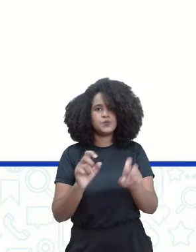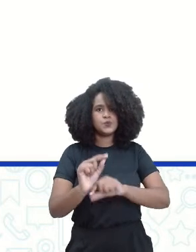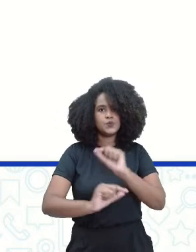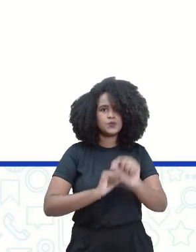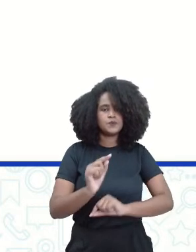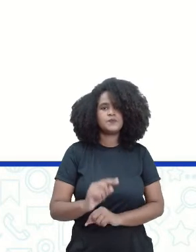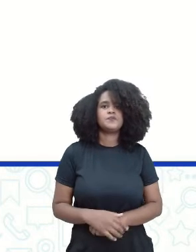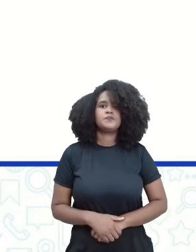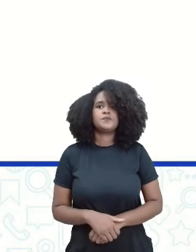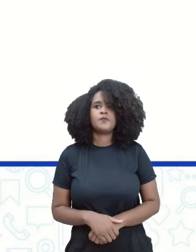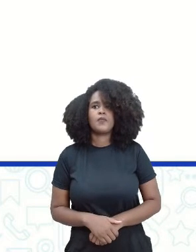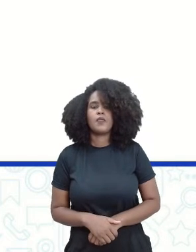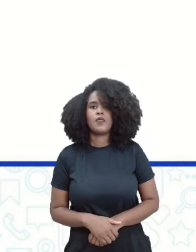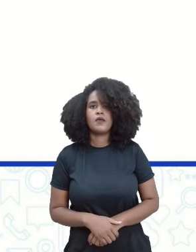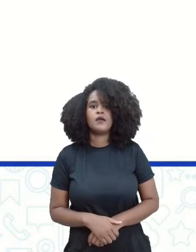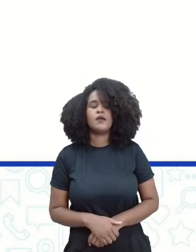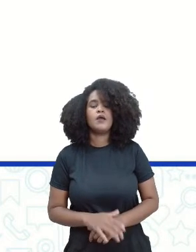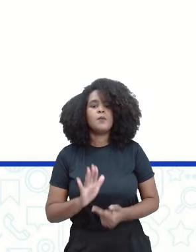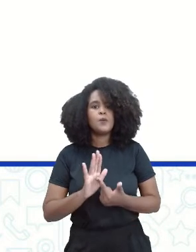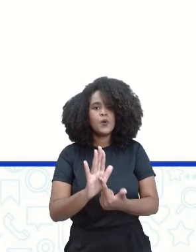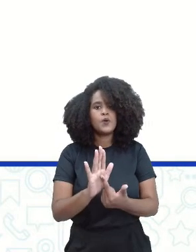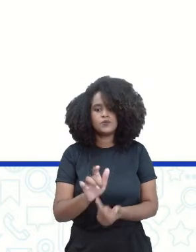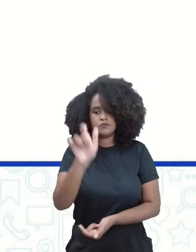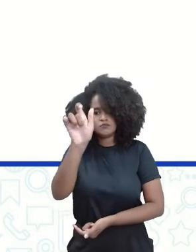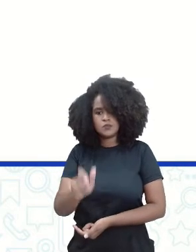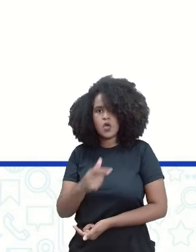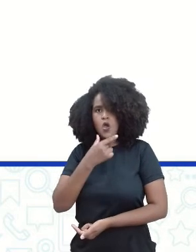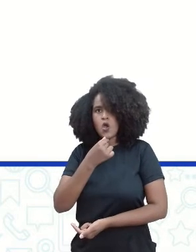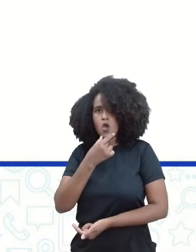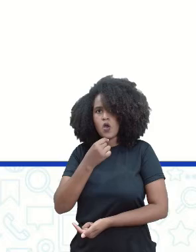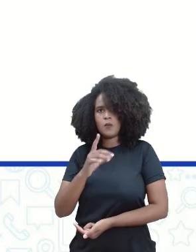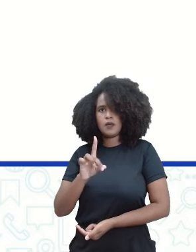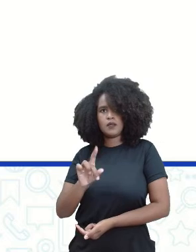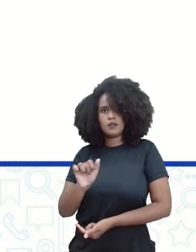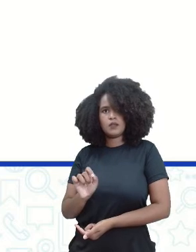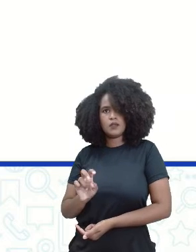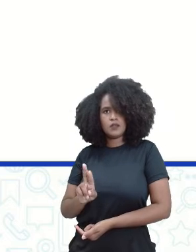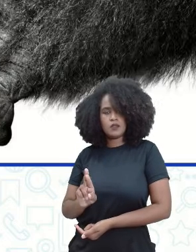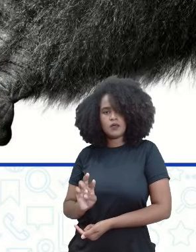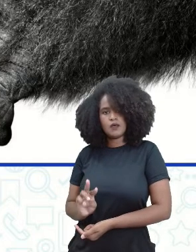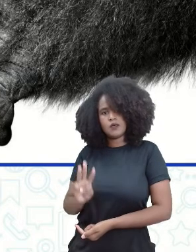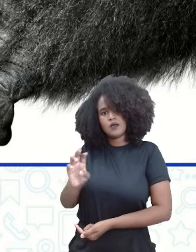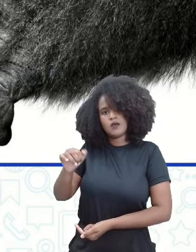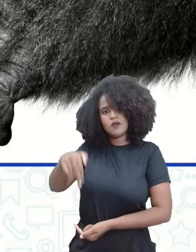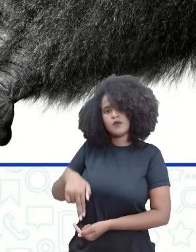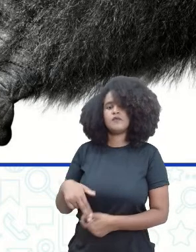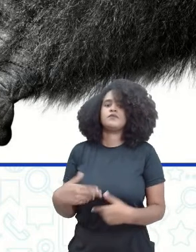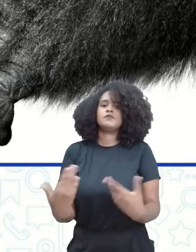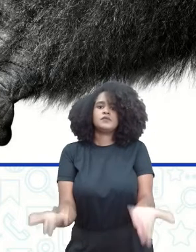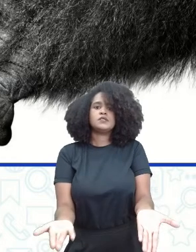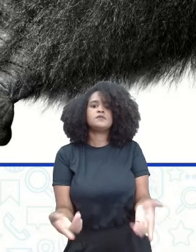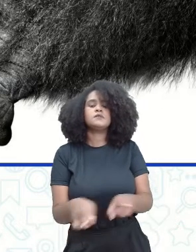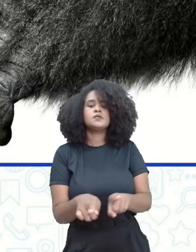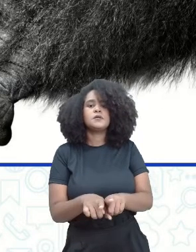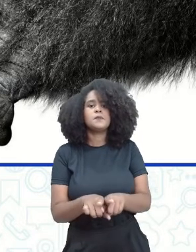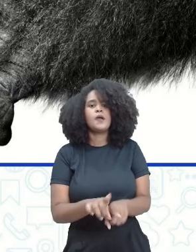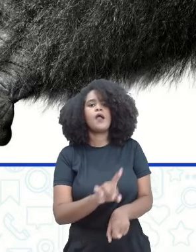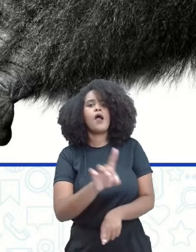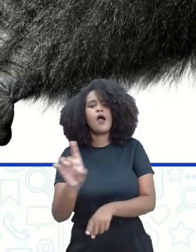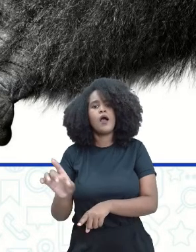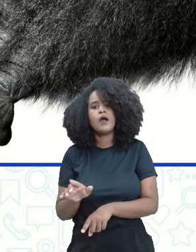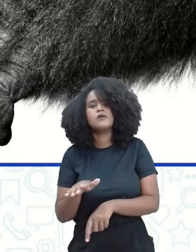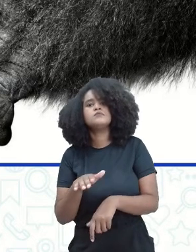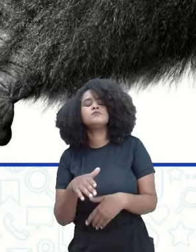aí, né? Foi apresentado a vocês Darwin, Charles Darwin, e aí eu vou puxar aí cada um para a gente começar a